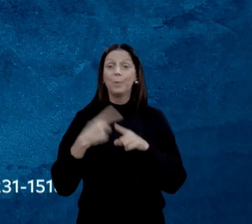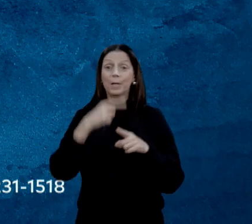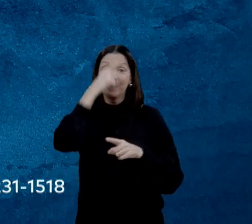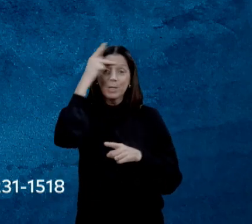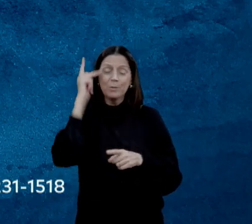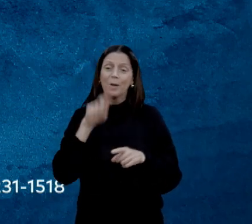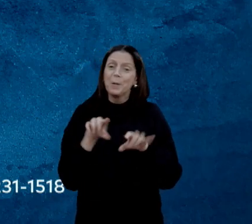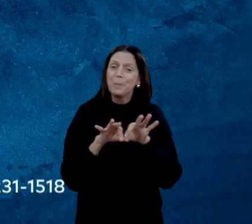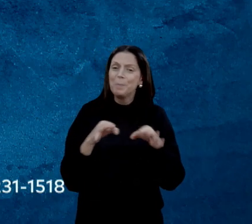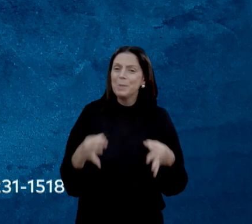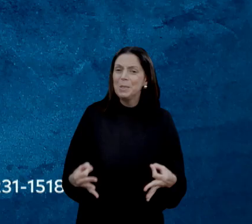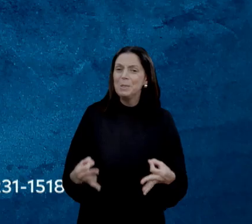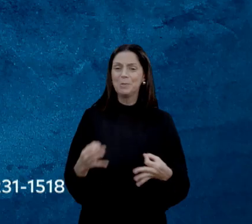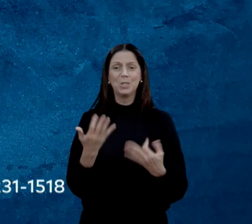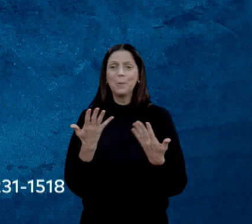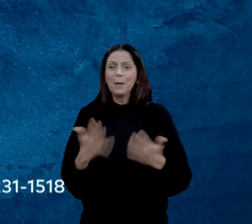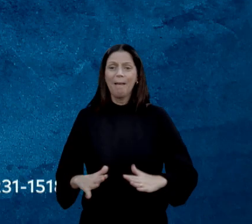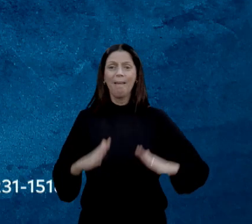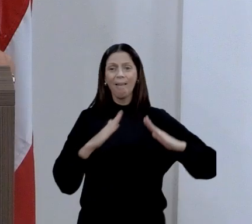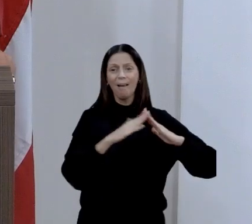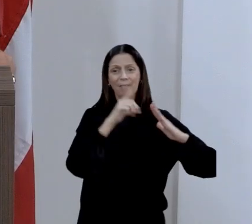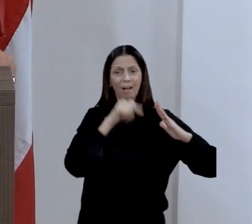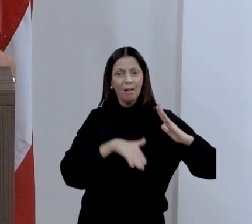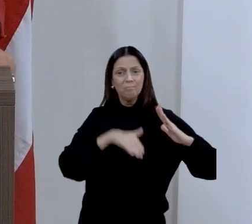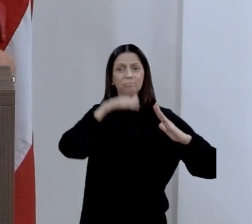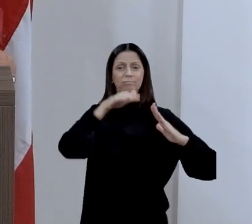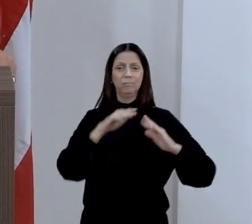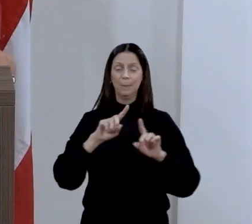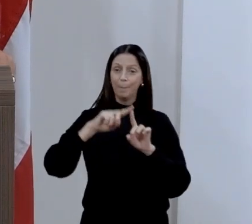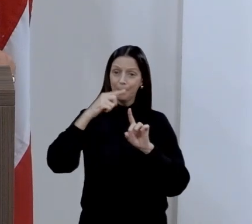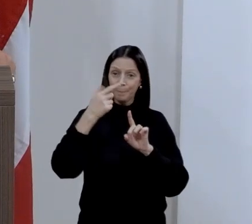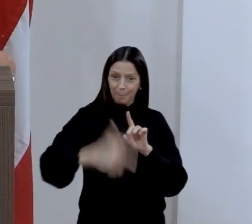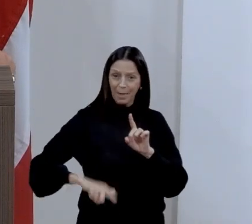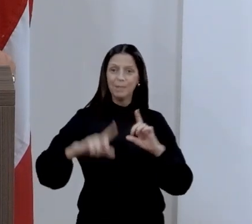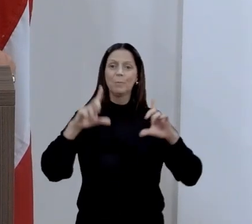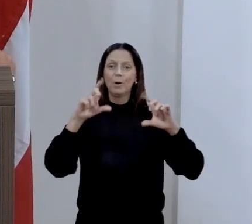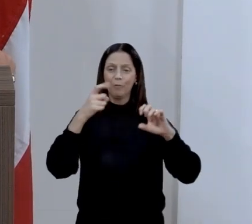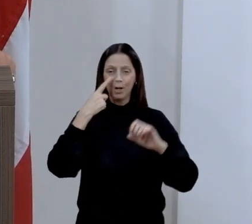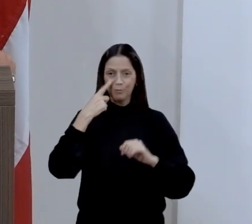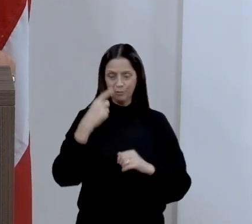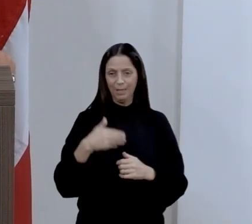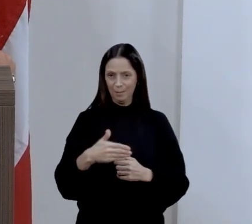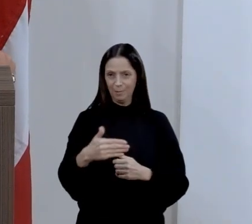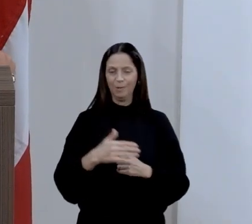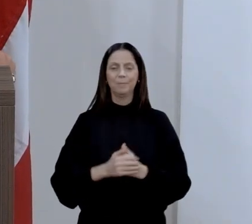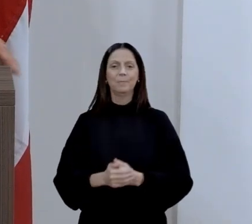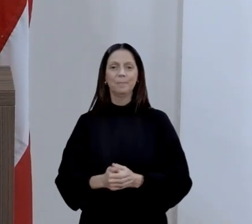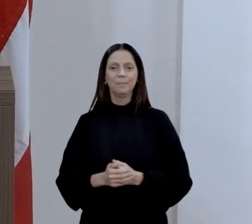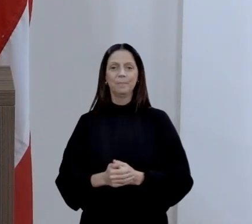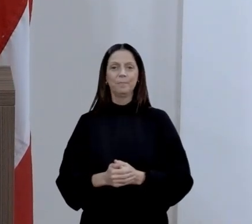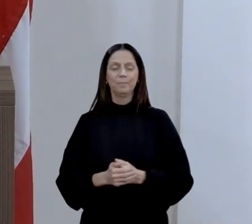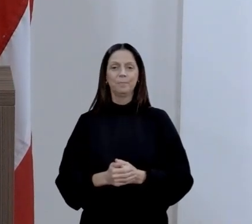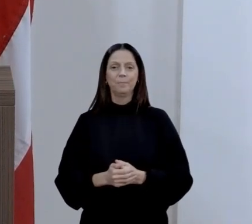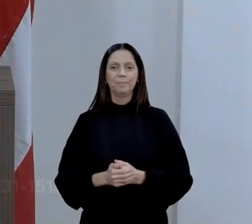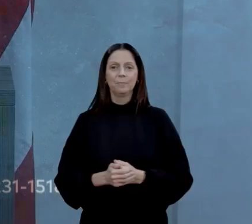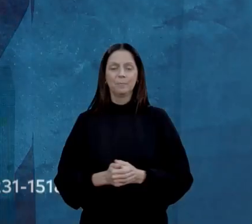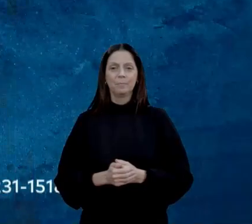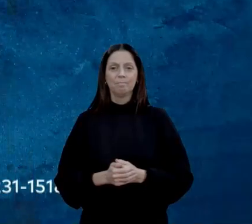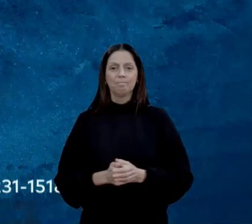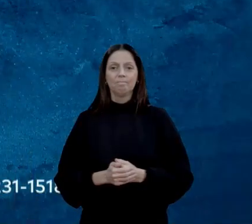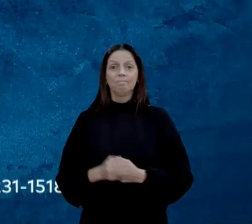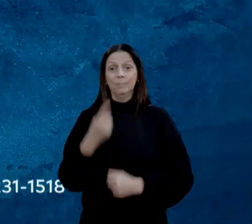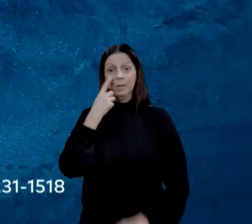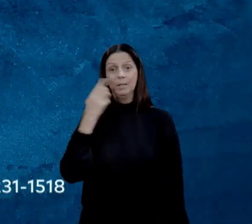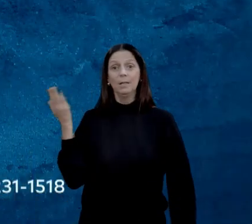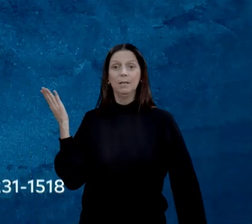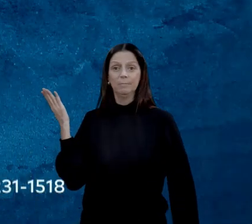perdem tudo que têm, o pouco que têm, né? Aí na sequência mais uma foto ali na Germano Kratos Neto, na frente do Lar Betel, lá na Velha Grande, tem